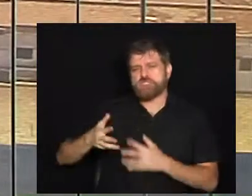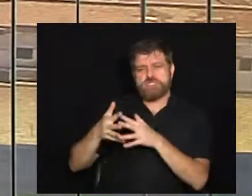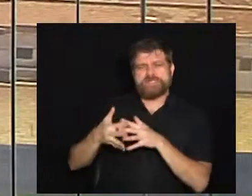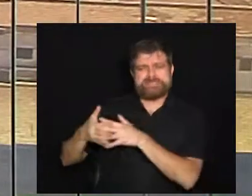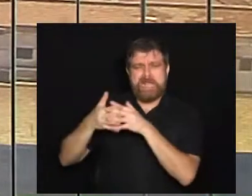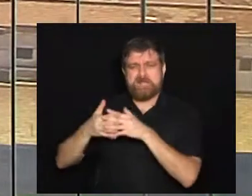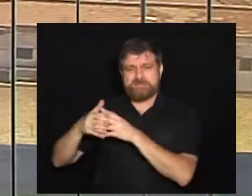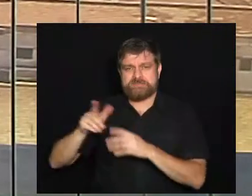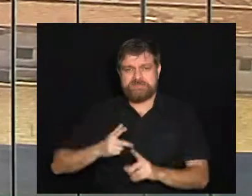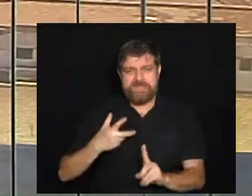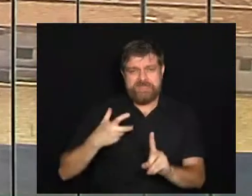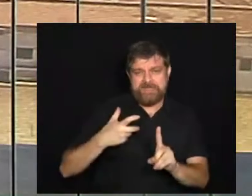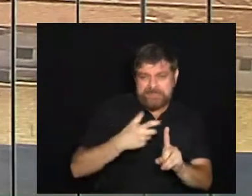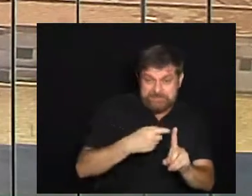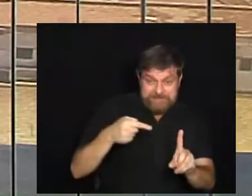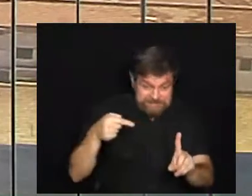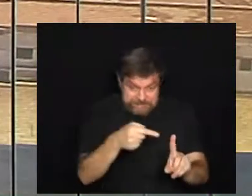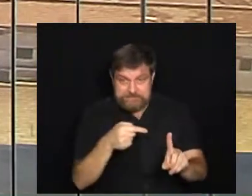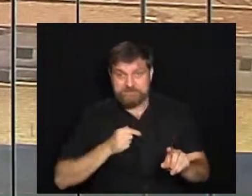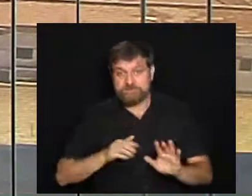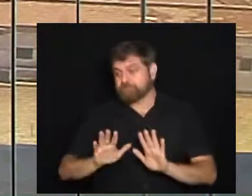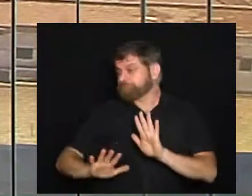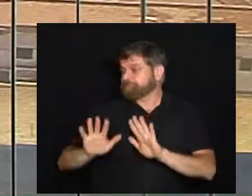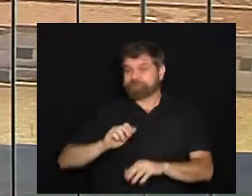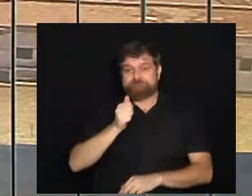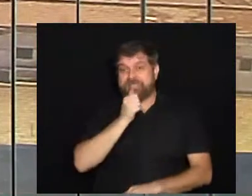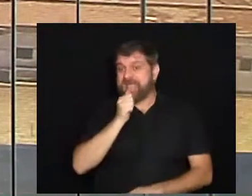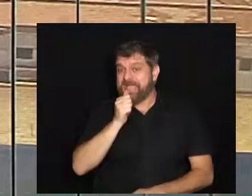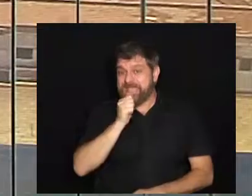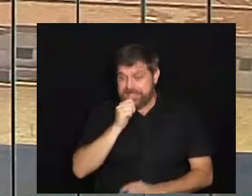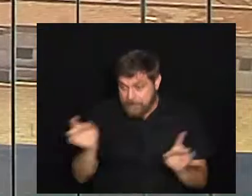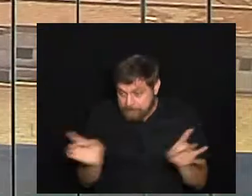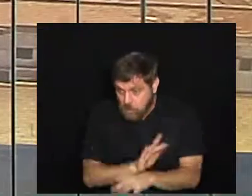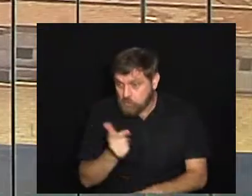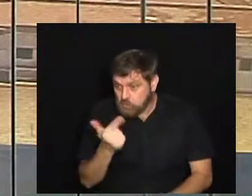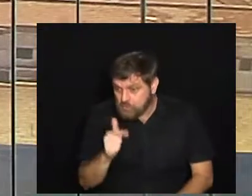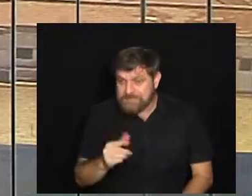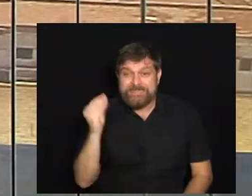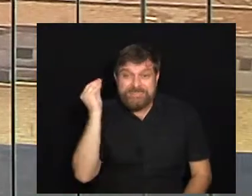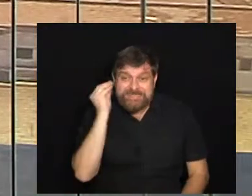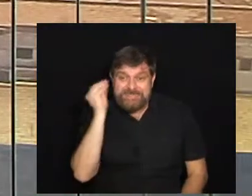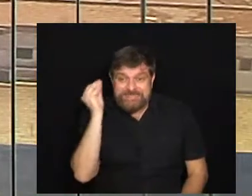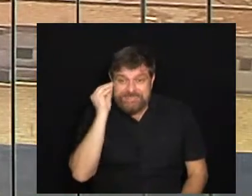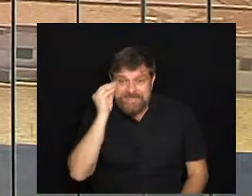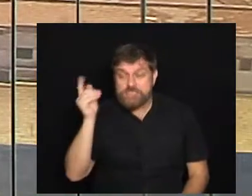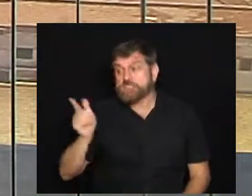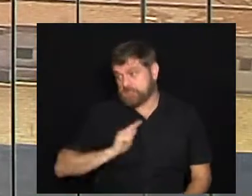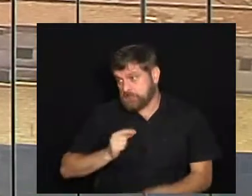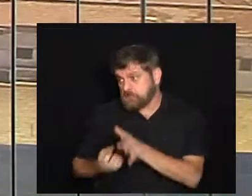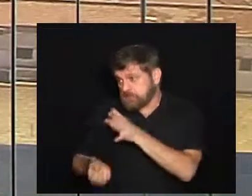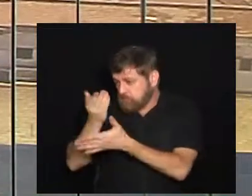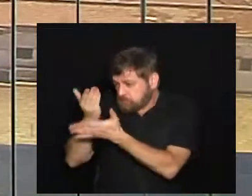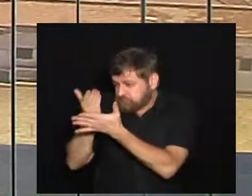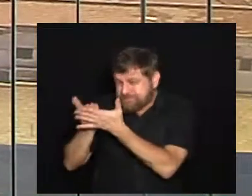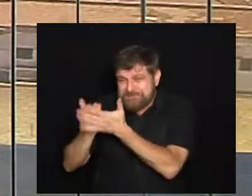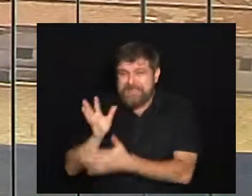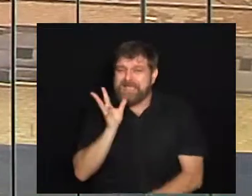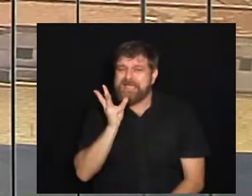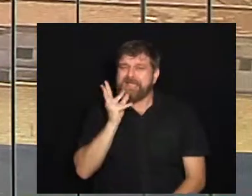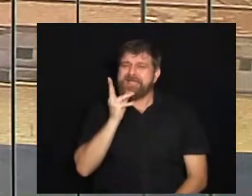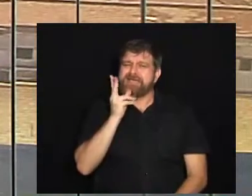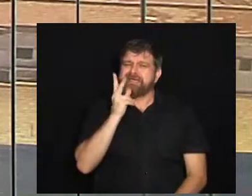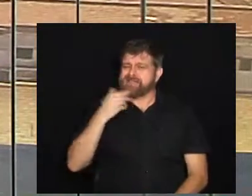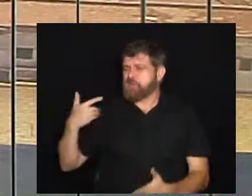não sei o quem não é vacina diz quando a vacina não tem vacina ainda tem teste sendo feitos com possíveis vaginas tem mas isso demora